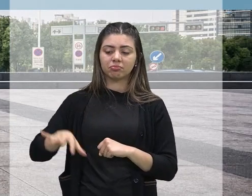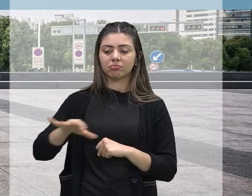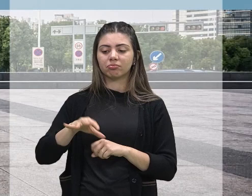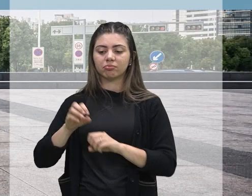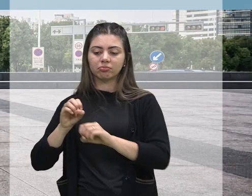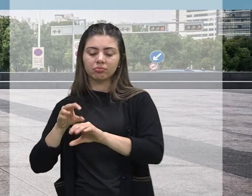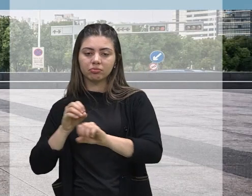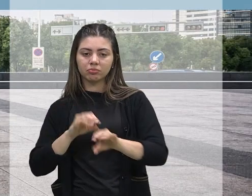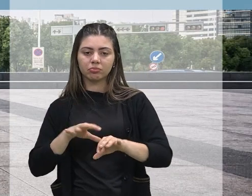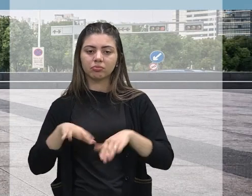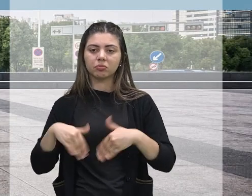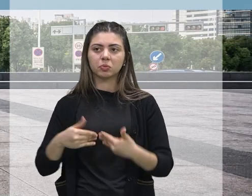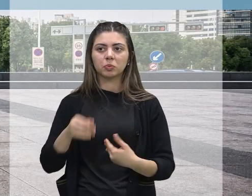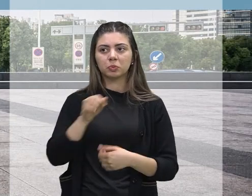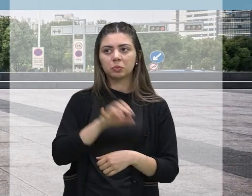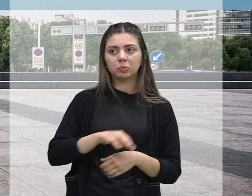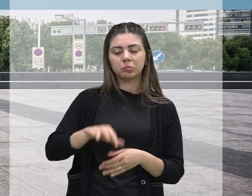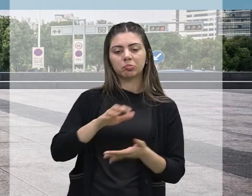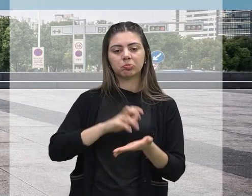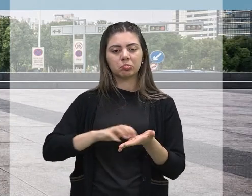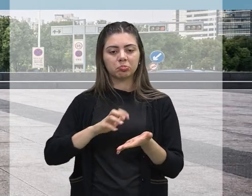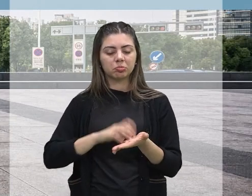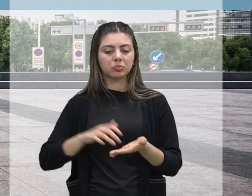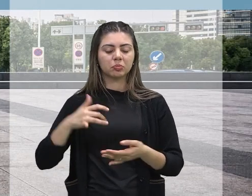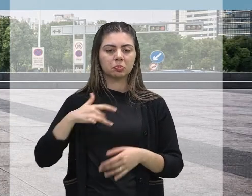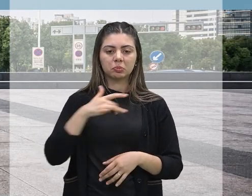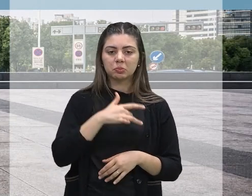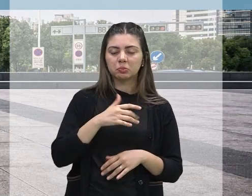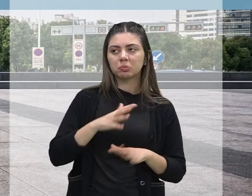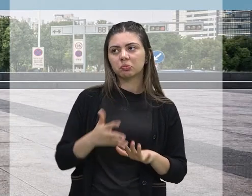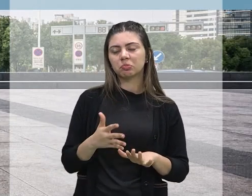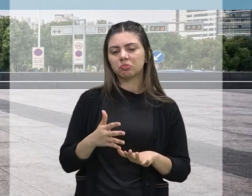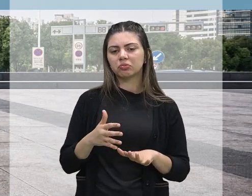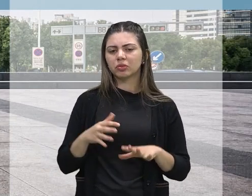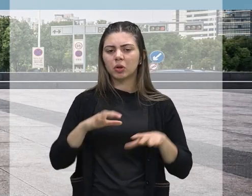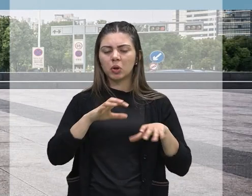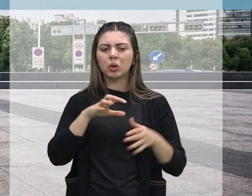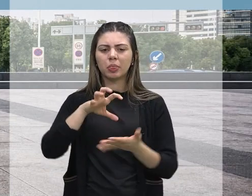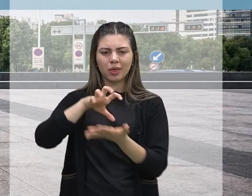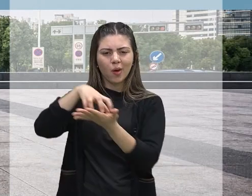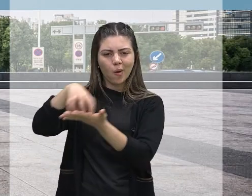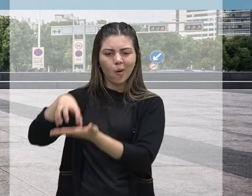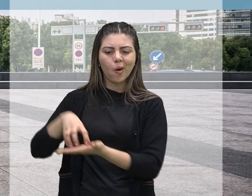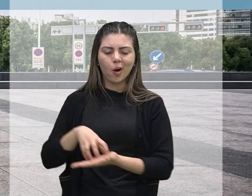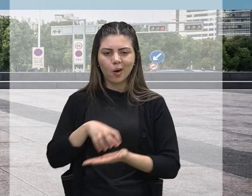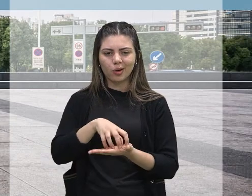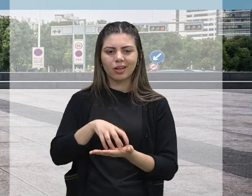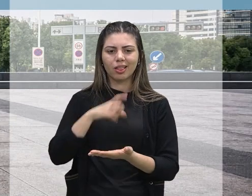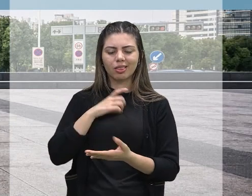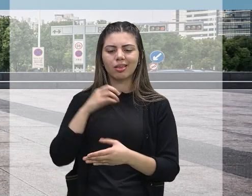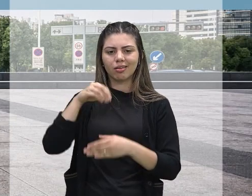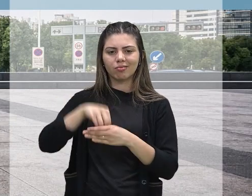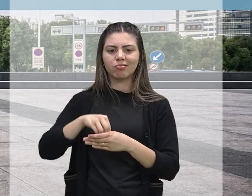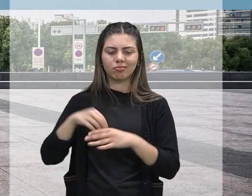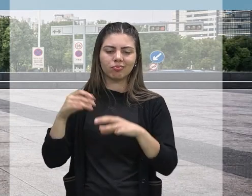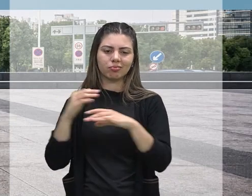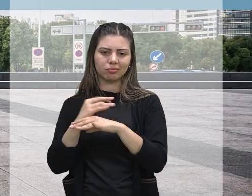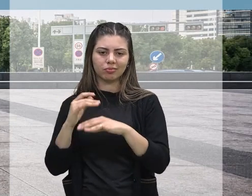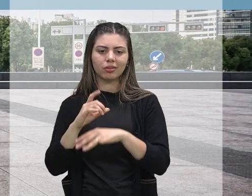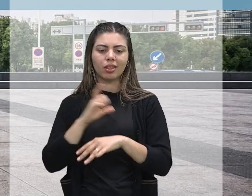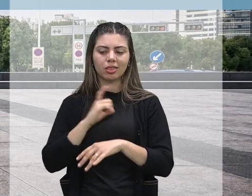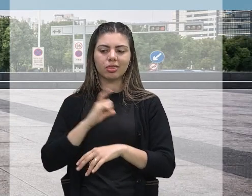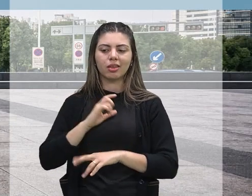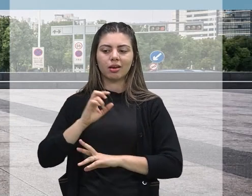educação, nas secretarias, na saúde, em todos aqueles órgãos que compõem a cidade, né? E lá tem